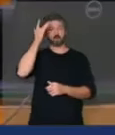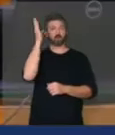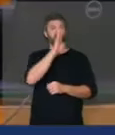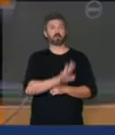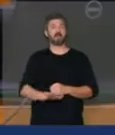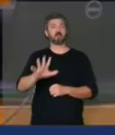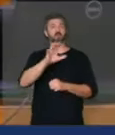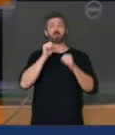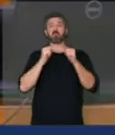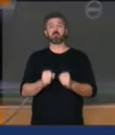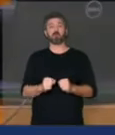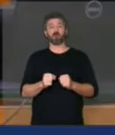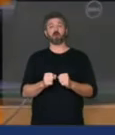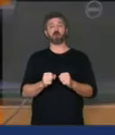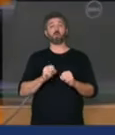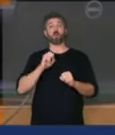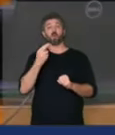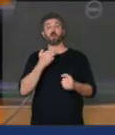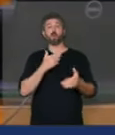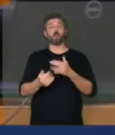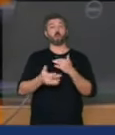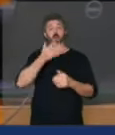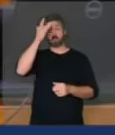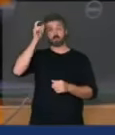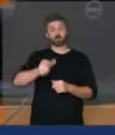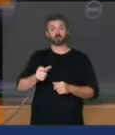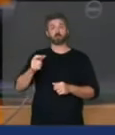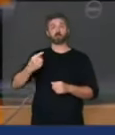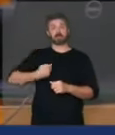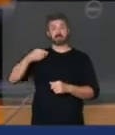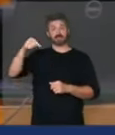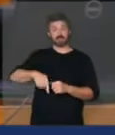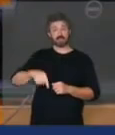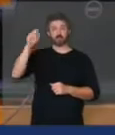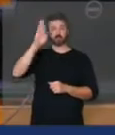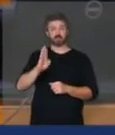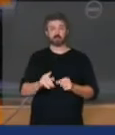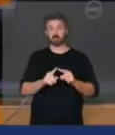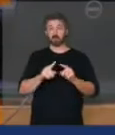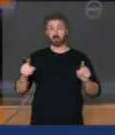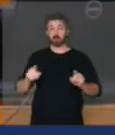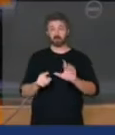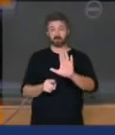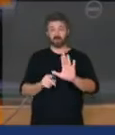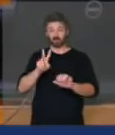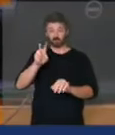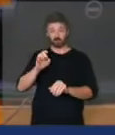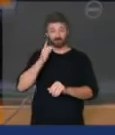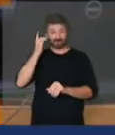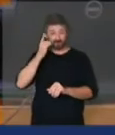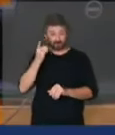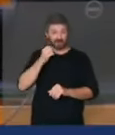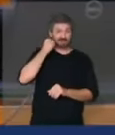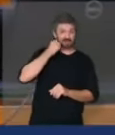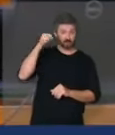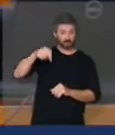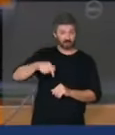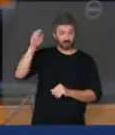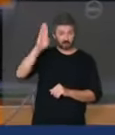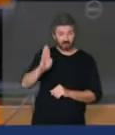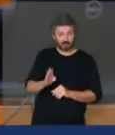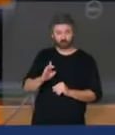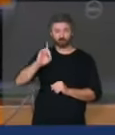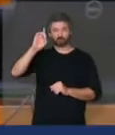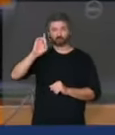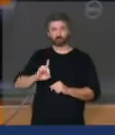brasileiro, ou por qualquer pessoa que aqui resida. Mas em relação aos parlamentares brasileiros, esse